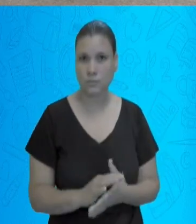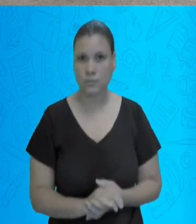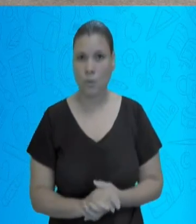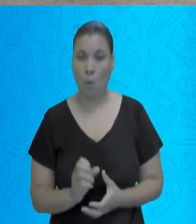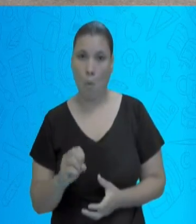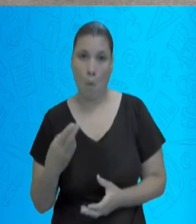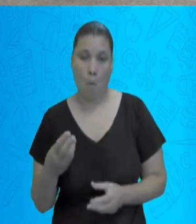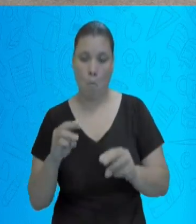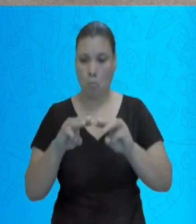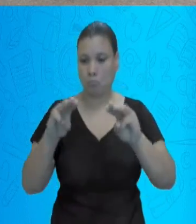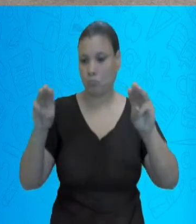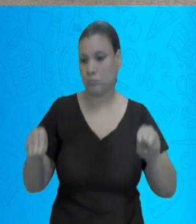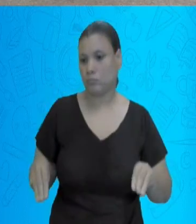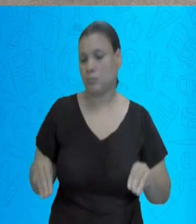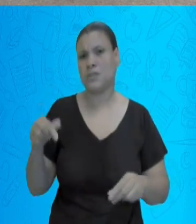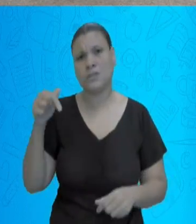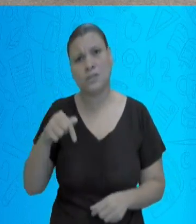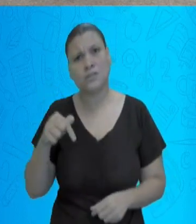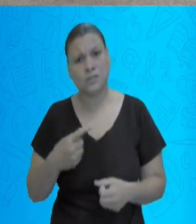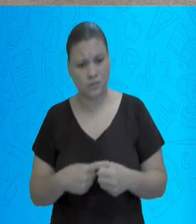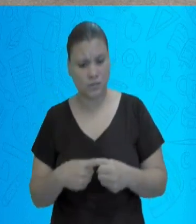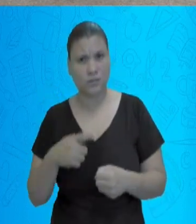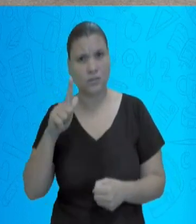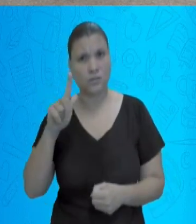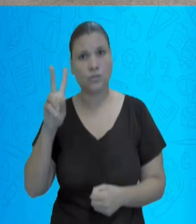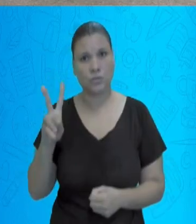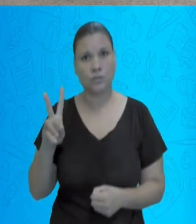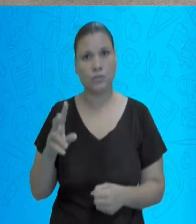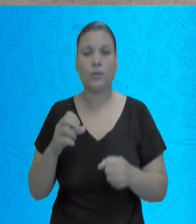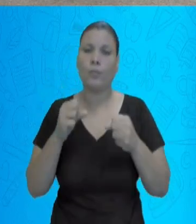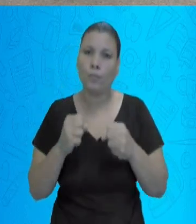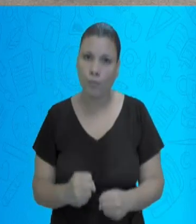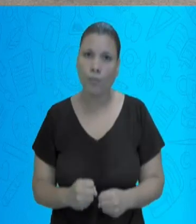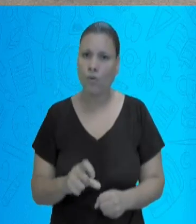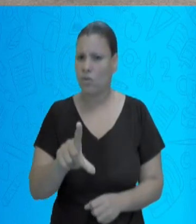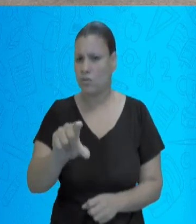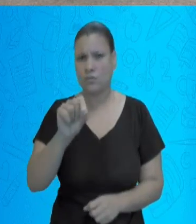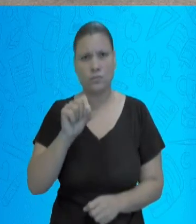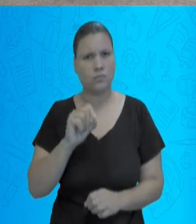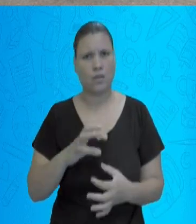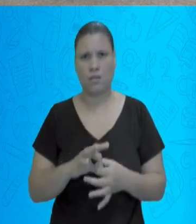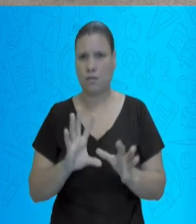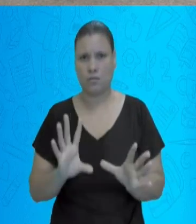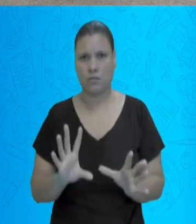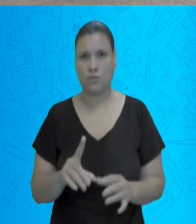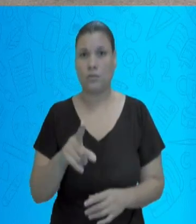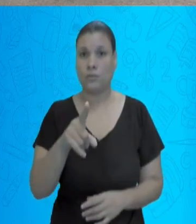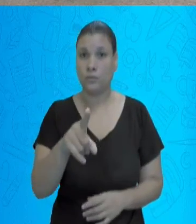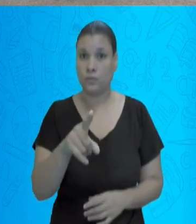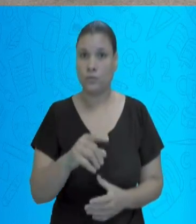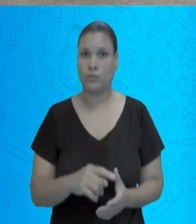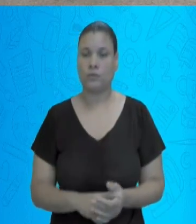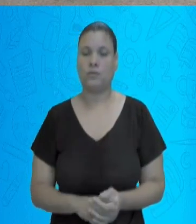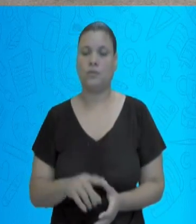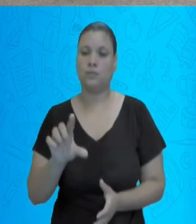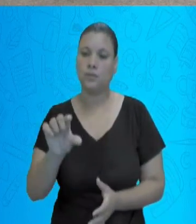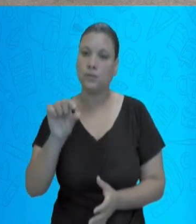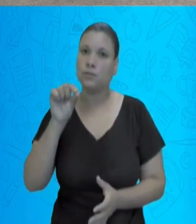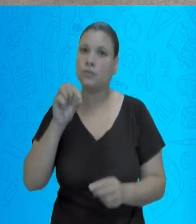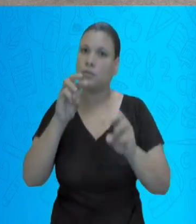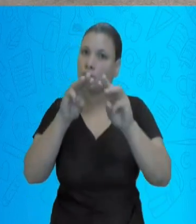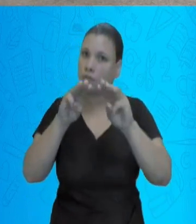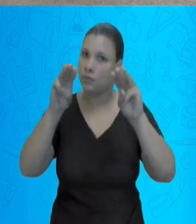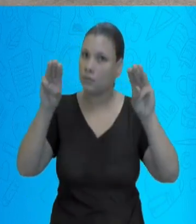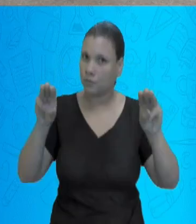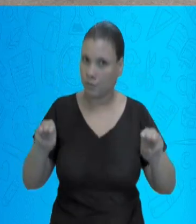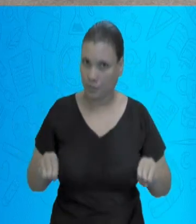de conhecer um museu de Governador Valadares. Pode ser de uma cidade, pode ser de algum lugar. Como você vai identificar isso? Você